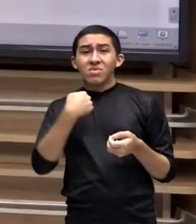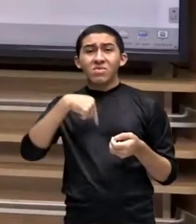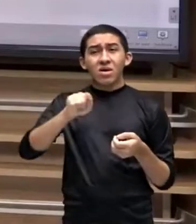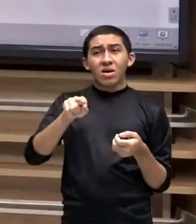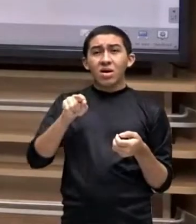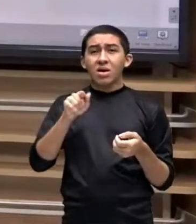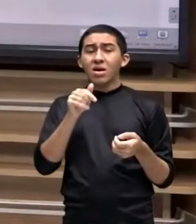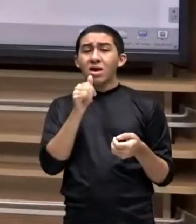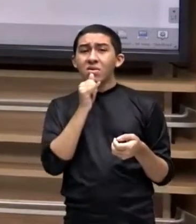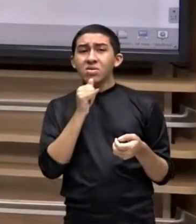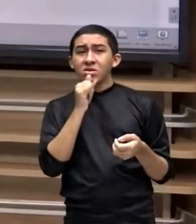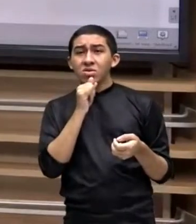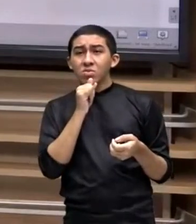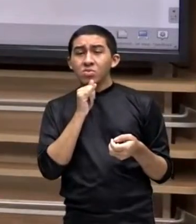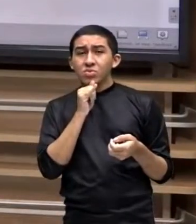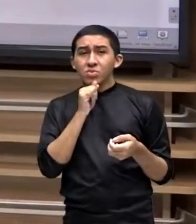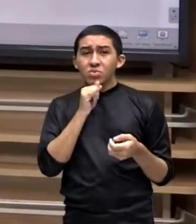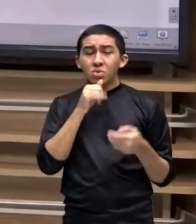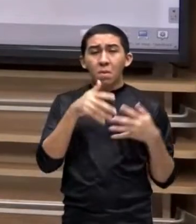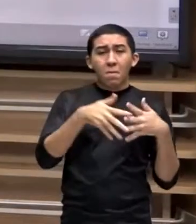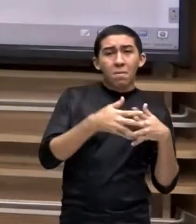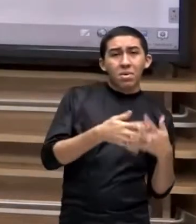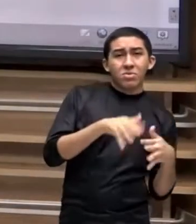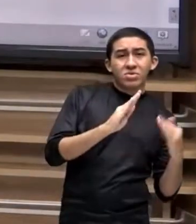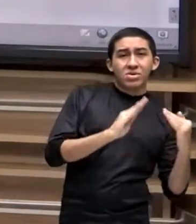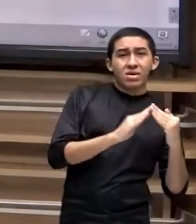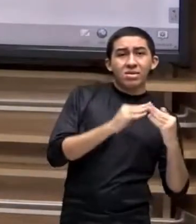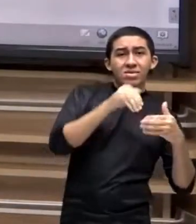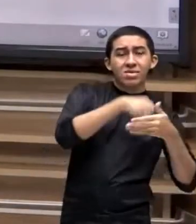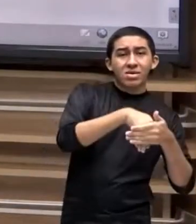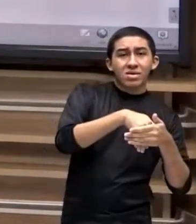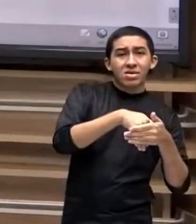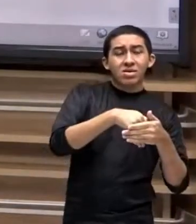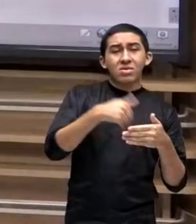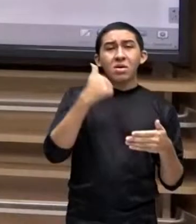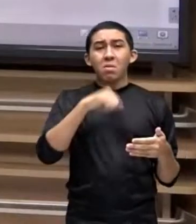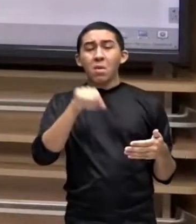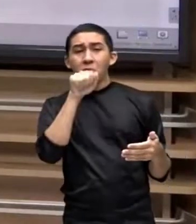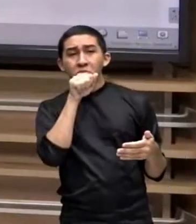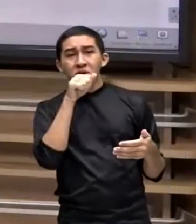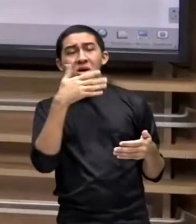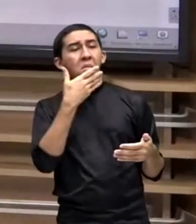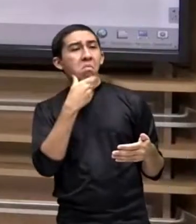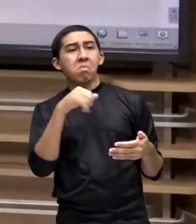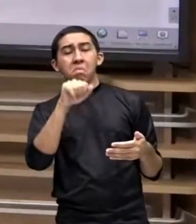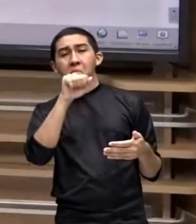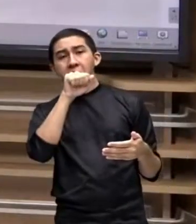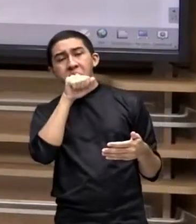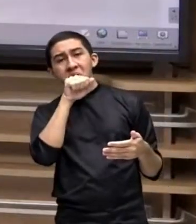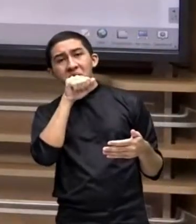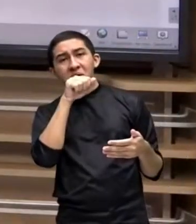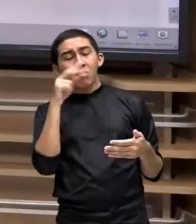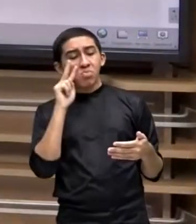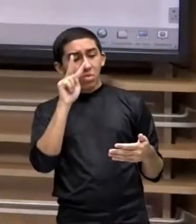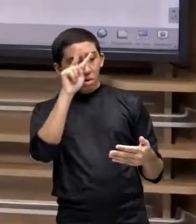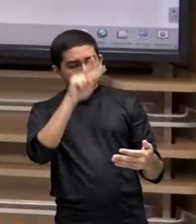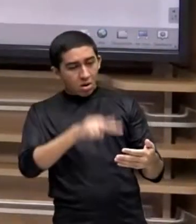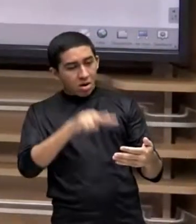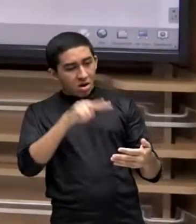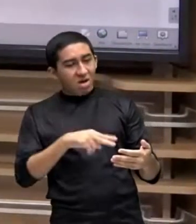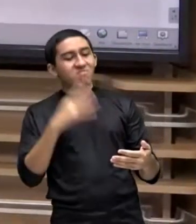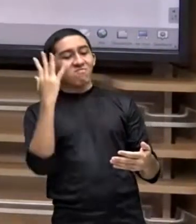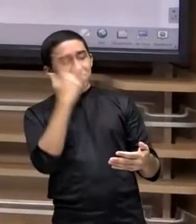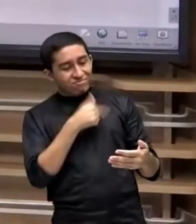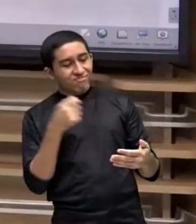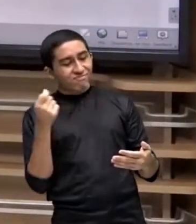feito, faz uma arte, nossa mãe ou nosso pai, enfim, a pessoa responsável pela gente olha e diz: muito bonito,